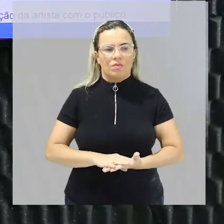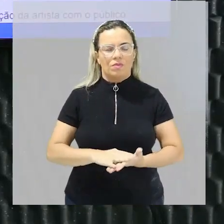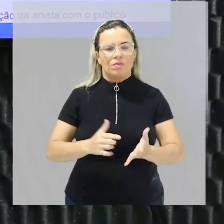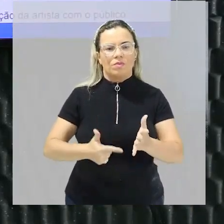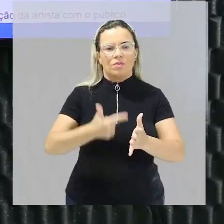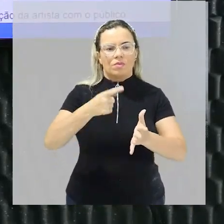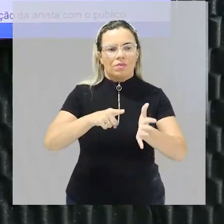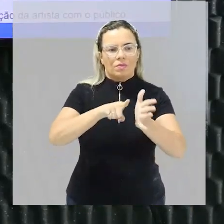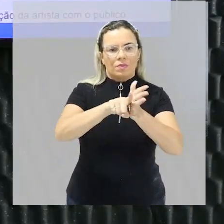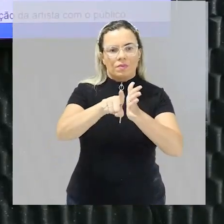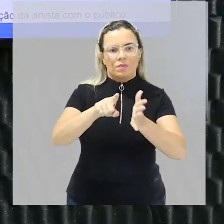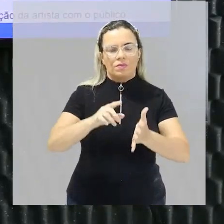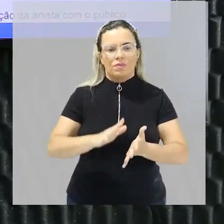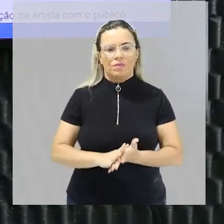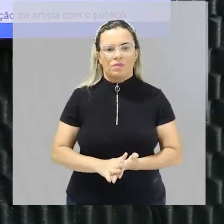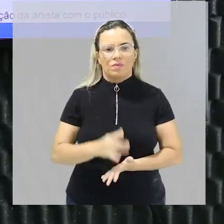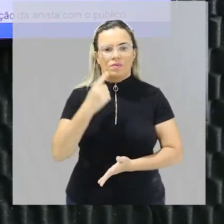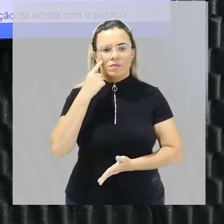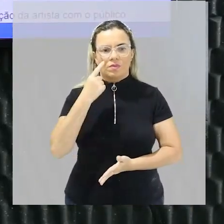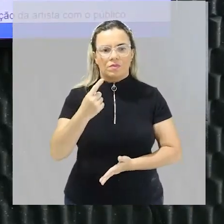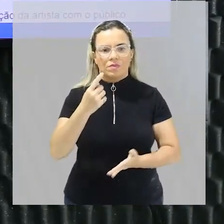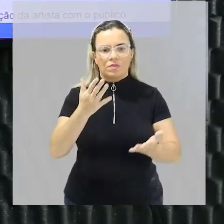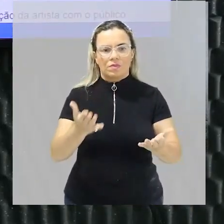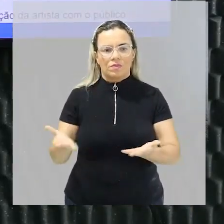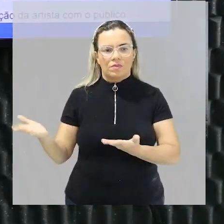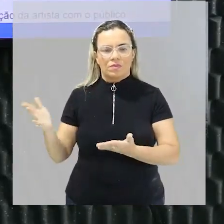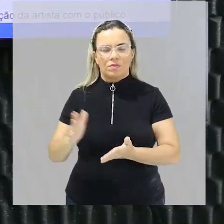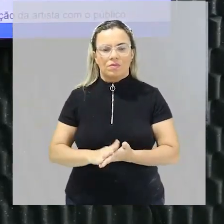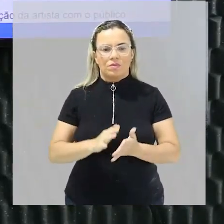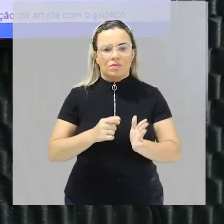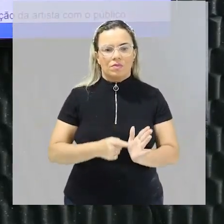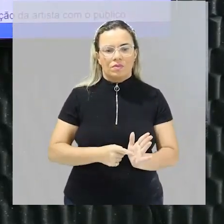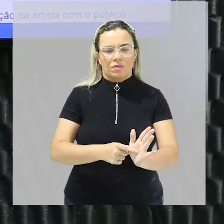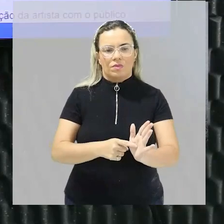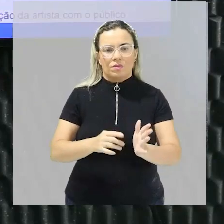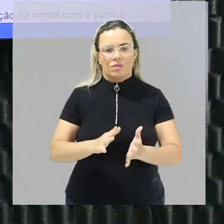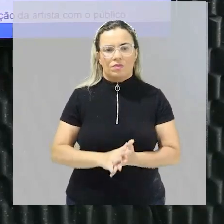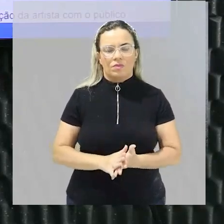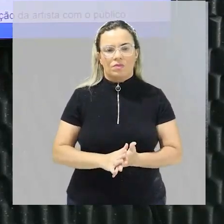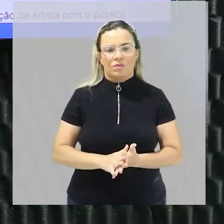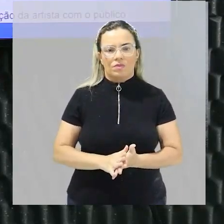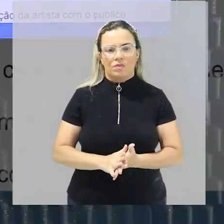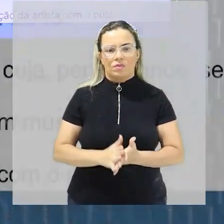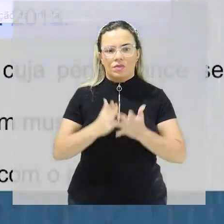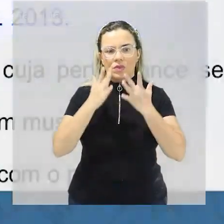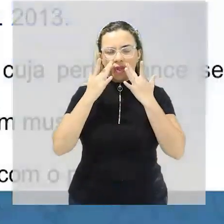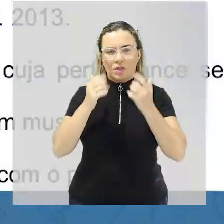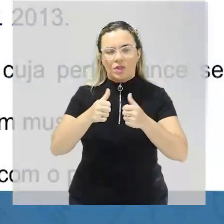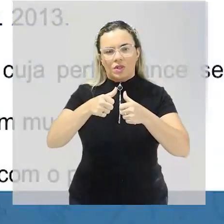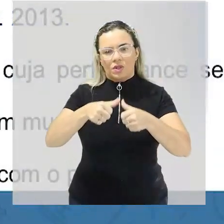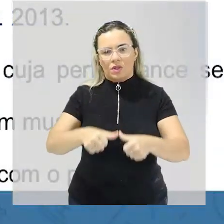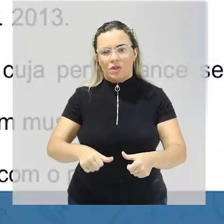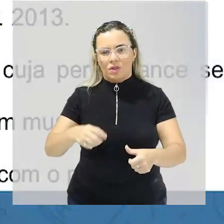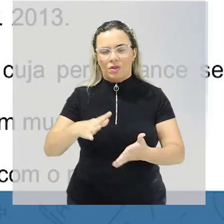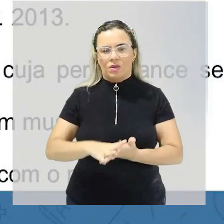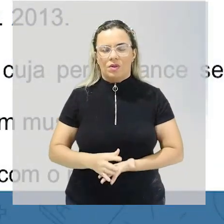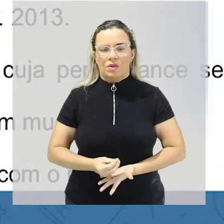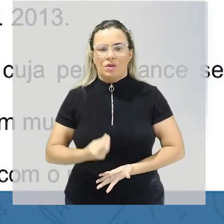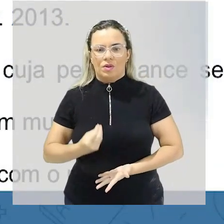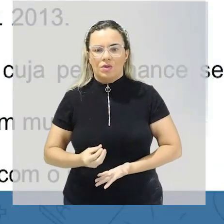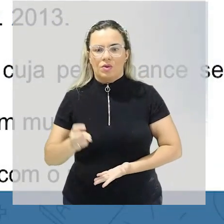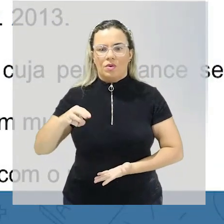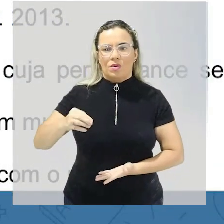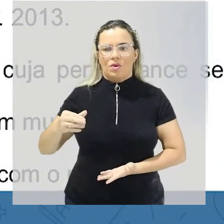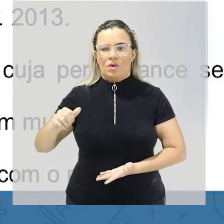segunda questão, olha só, na exposição, a artista está presente no MoMA, em Nova